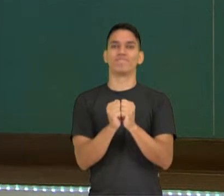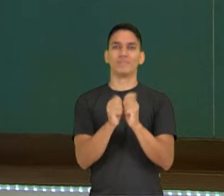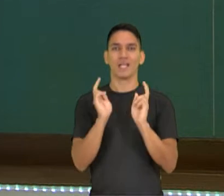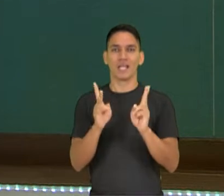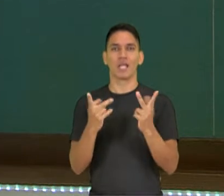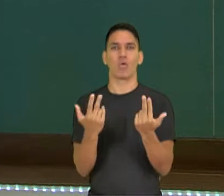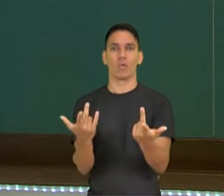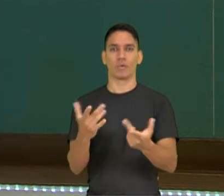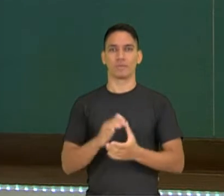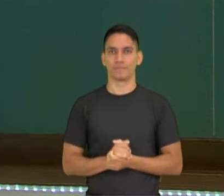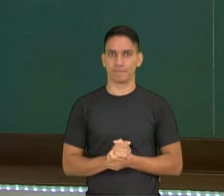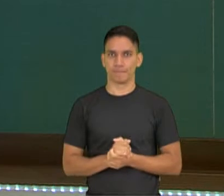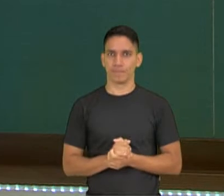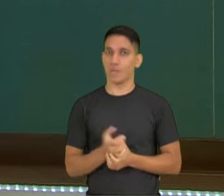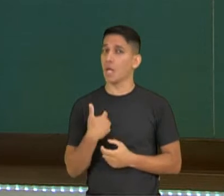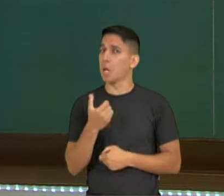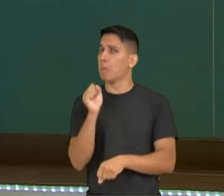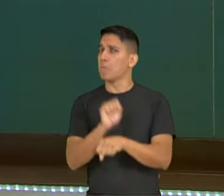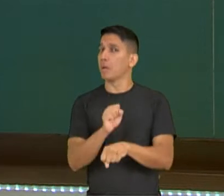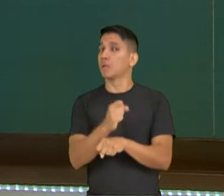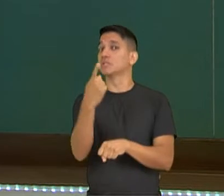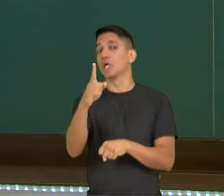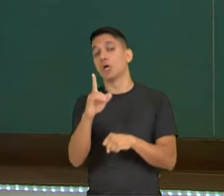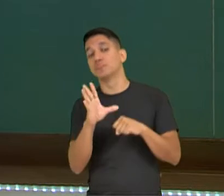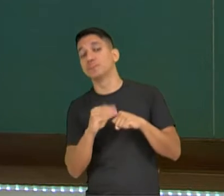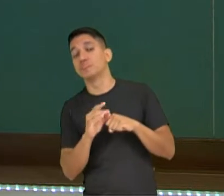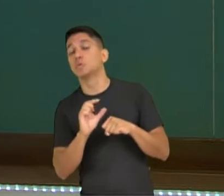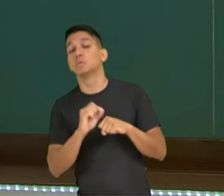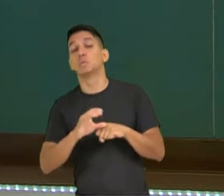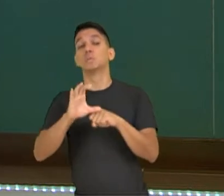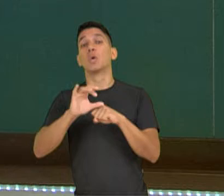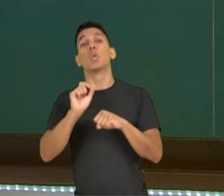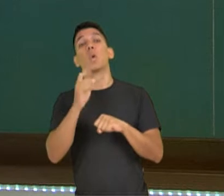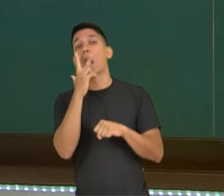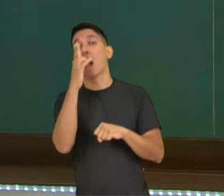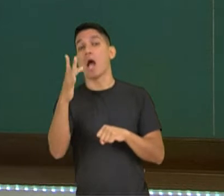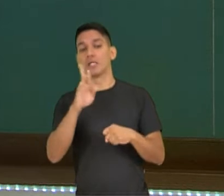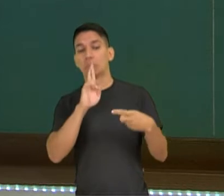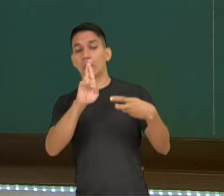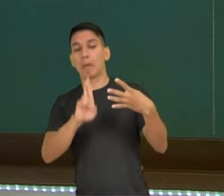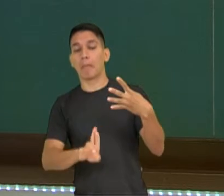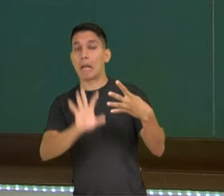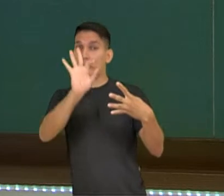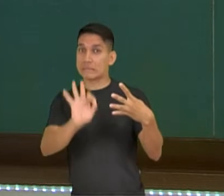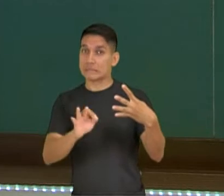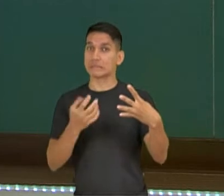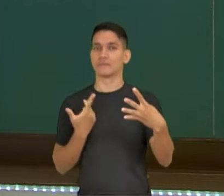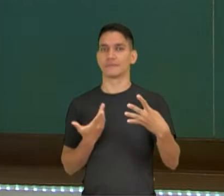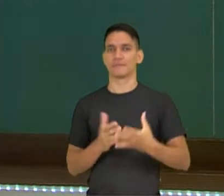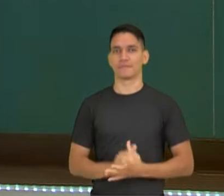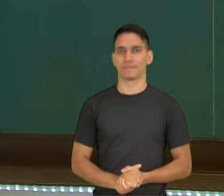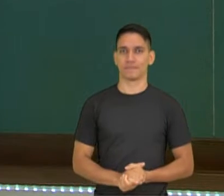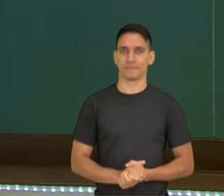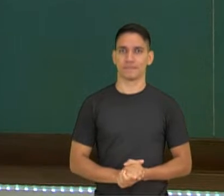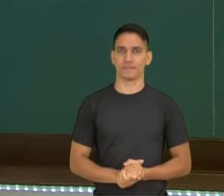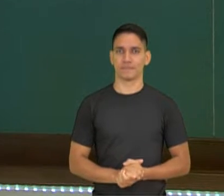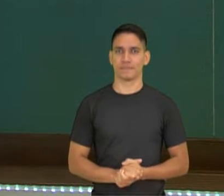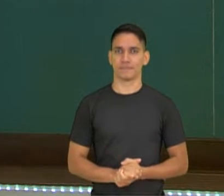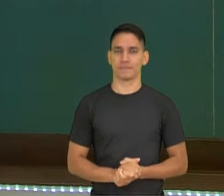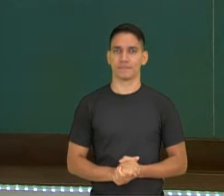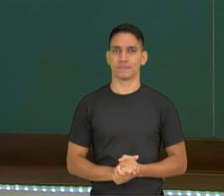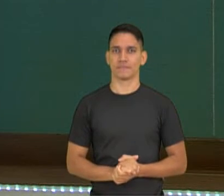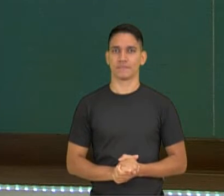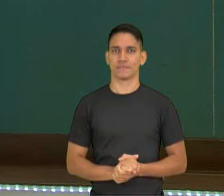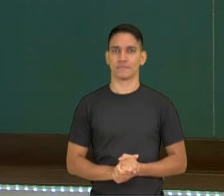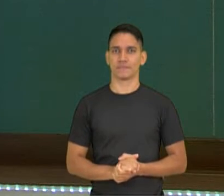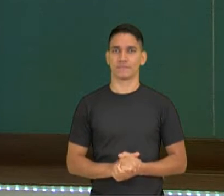comum. Quero ver com o seu conhecimento o que você acha, qual é a resposta correta. Qual que você acha que seja a